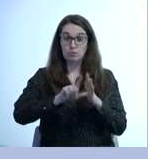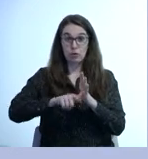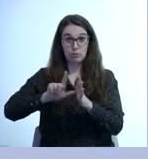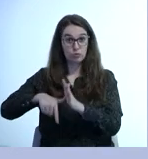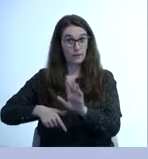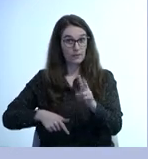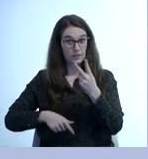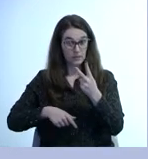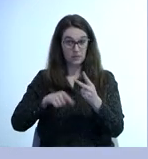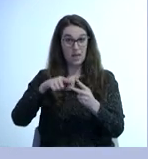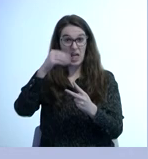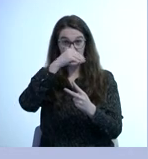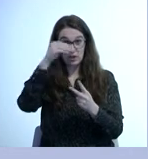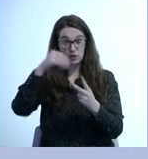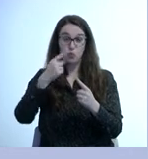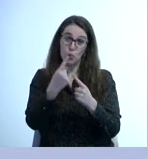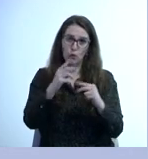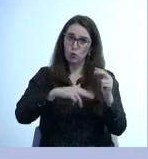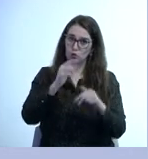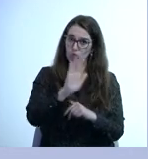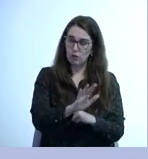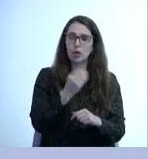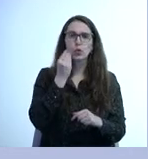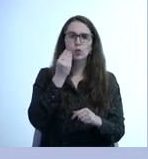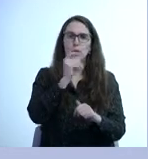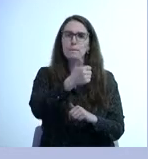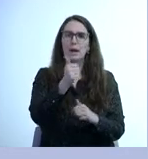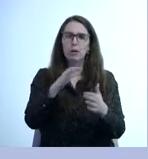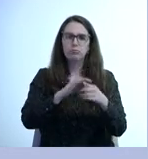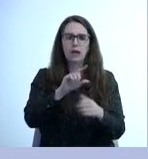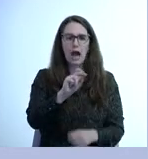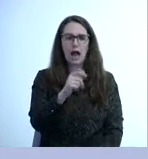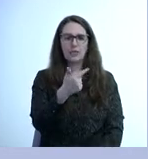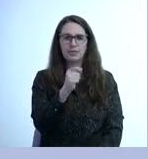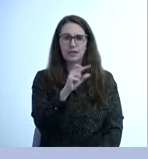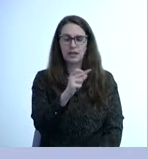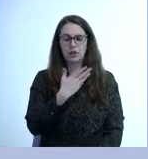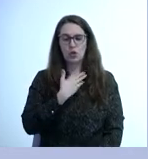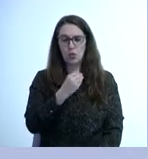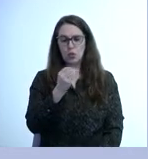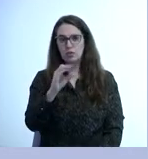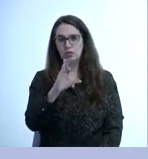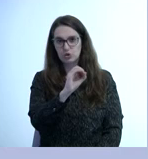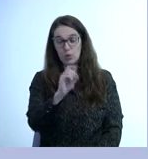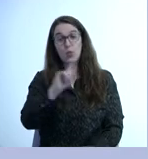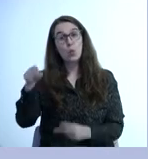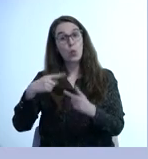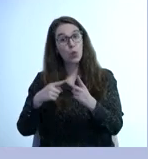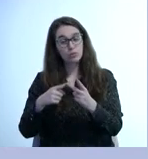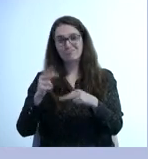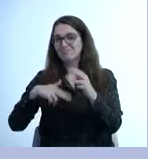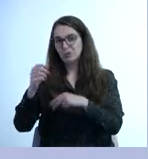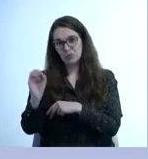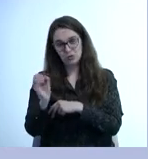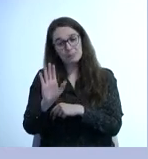para o Alentejo, um dos quais está construído, que é o Conjunto Habitacional de Alter do Chão, E um outro que não foi construído, mas que era lindíssimo, que era